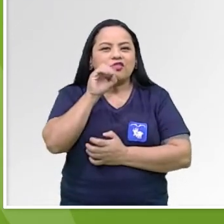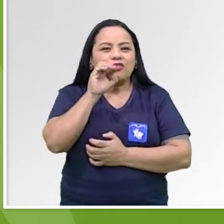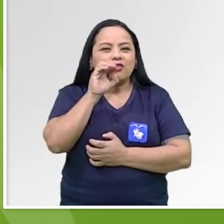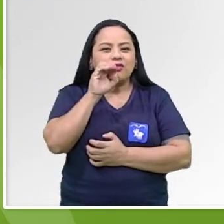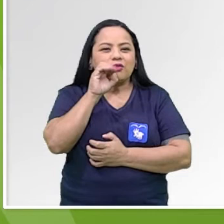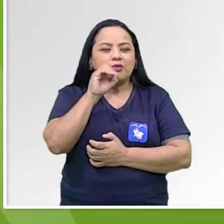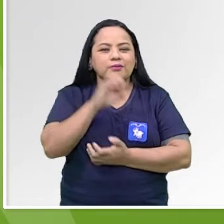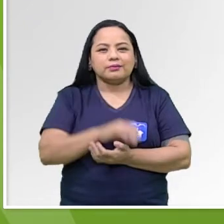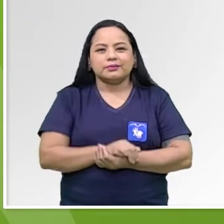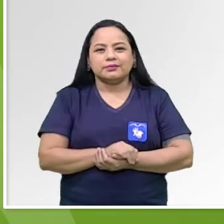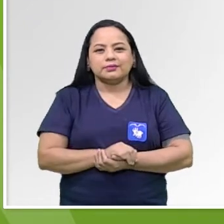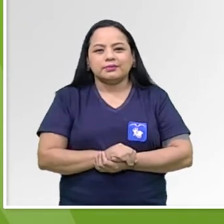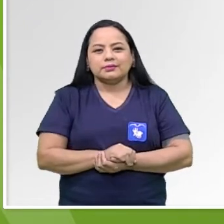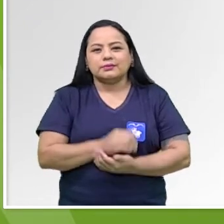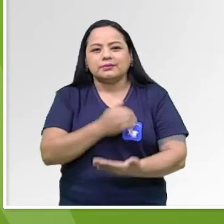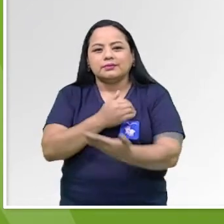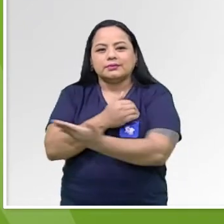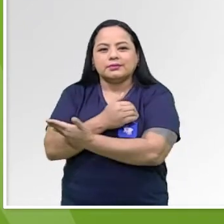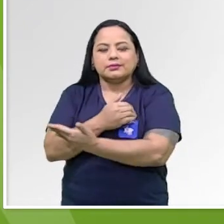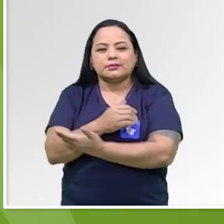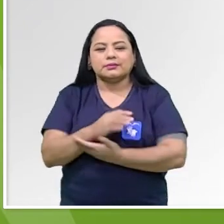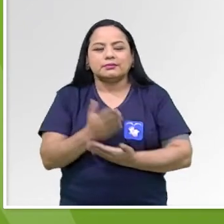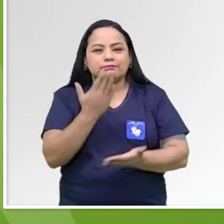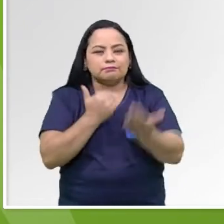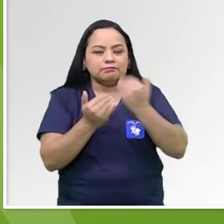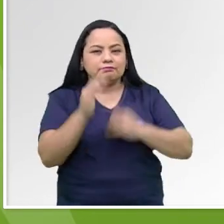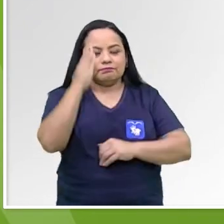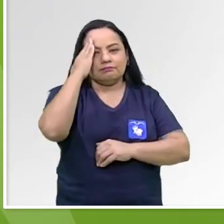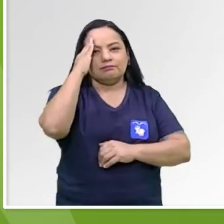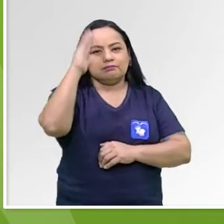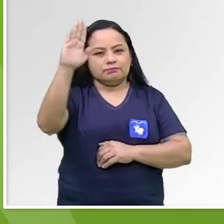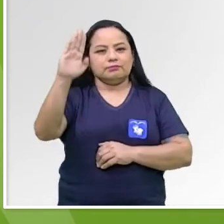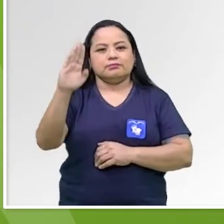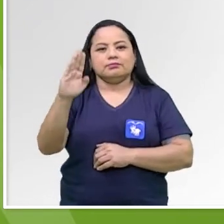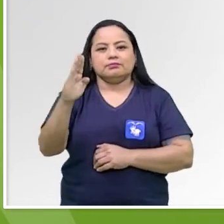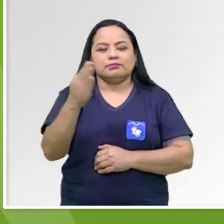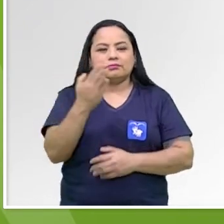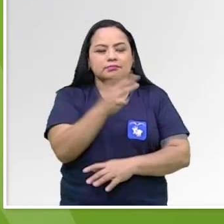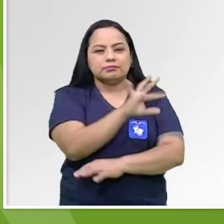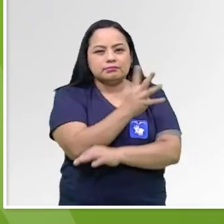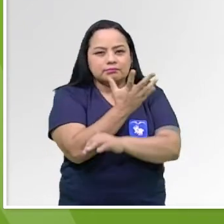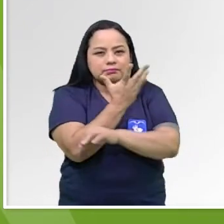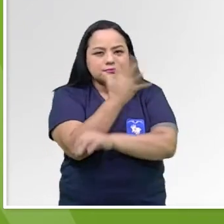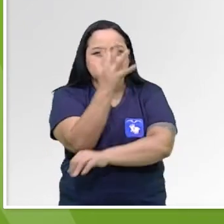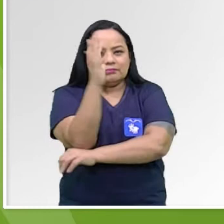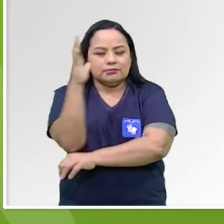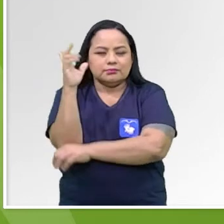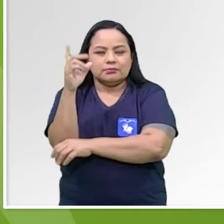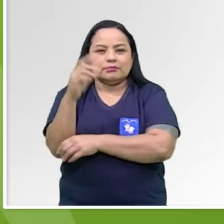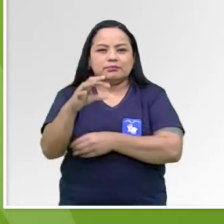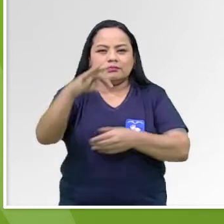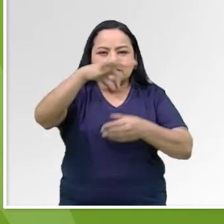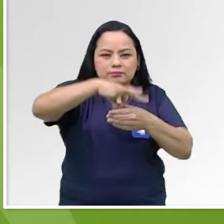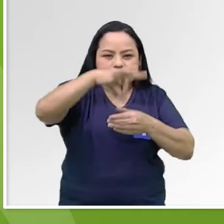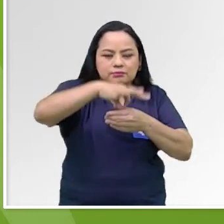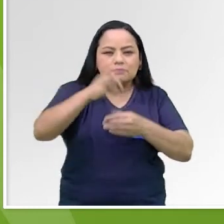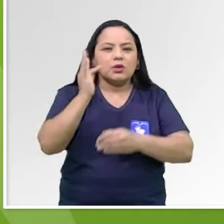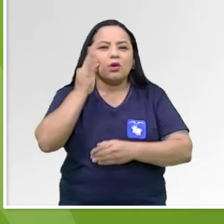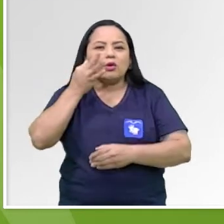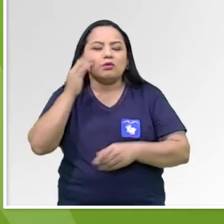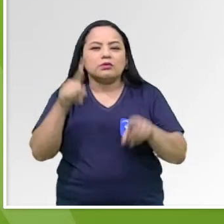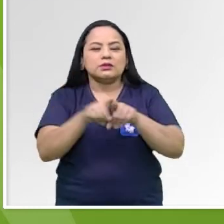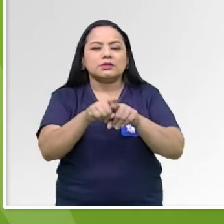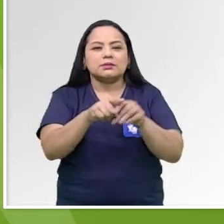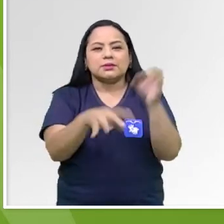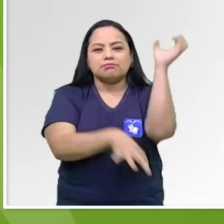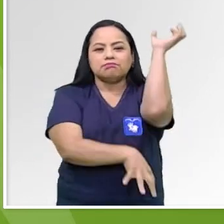Os roedores, eles se alimentam principalmente de vegetais, sementes, frutos e